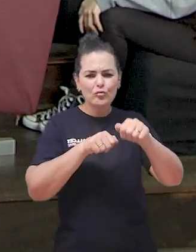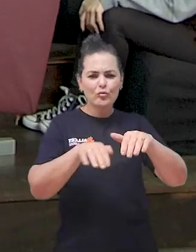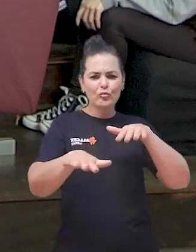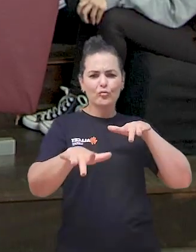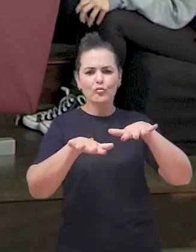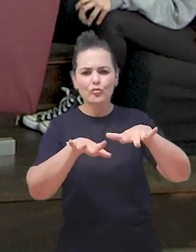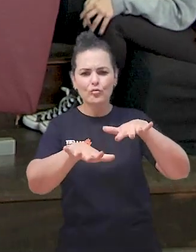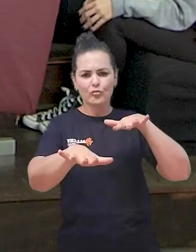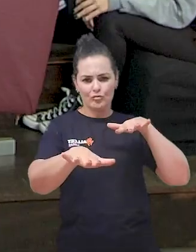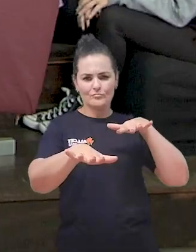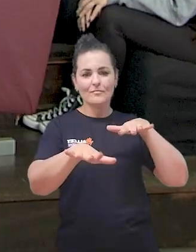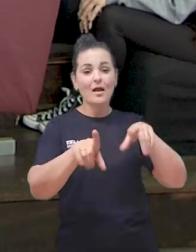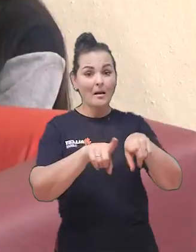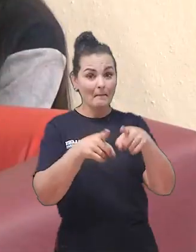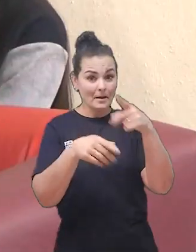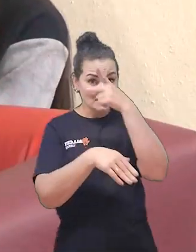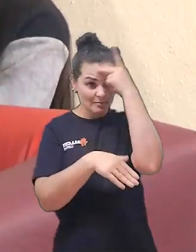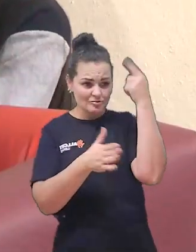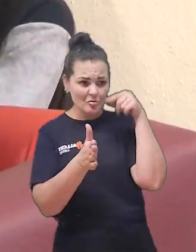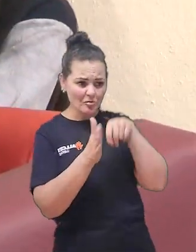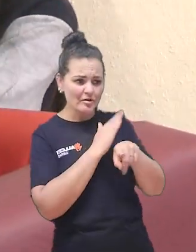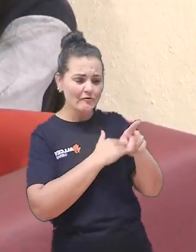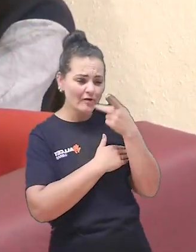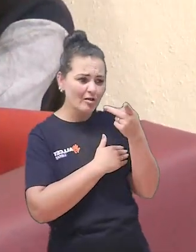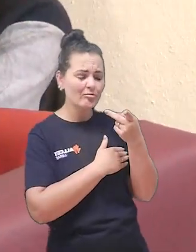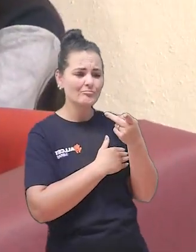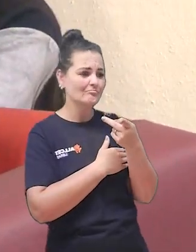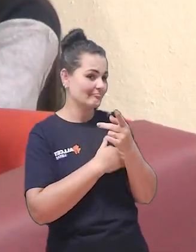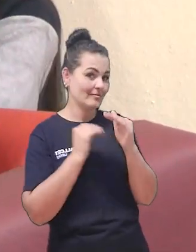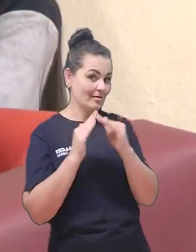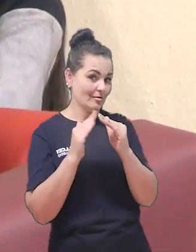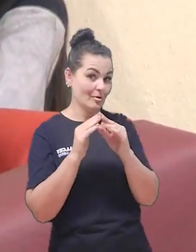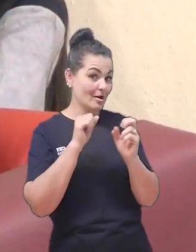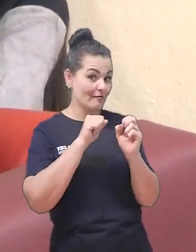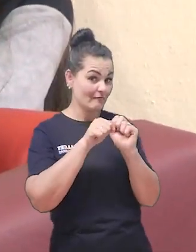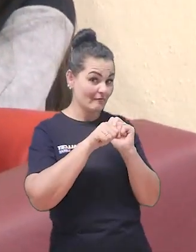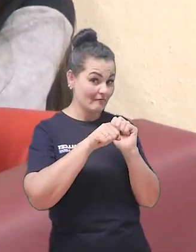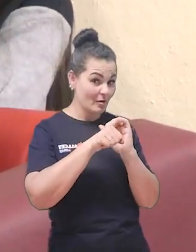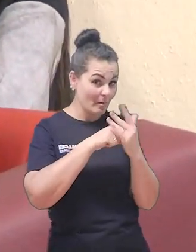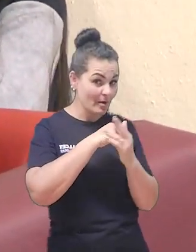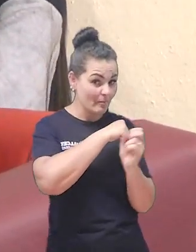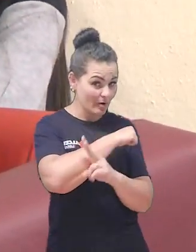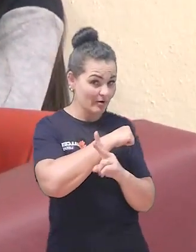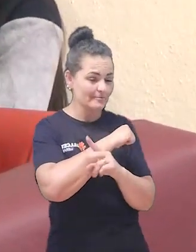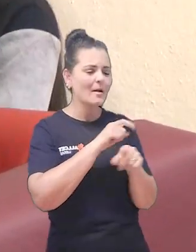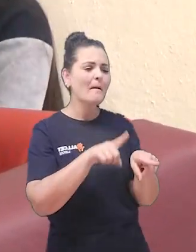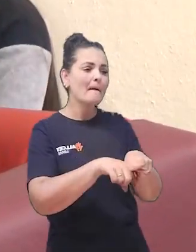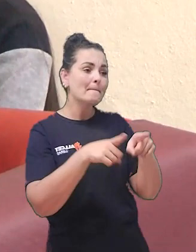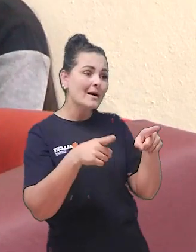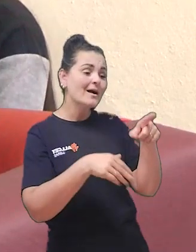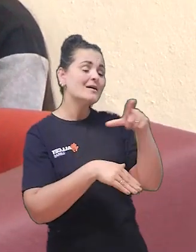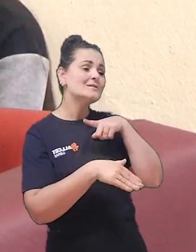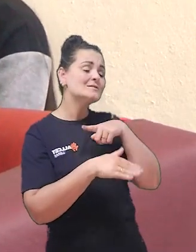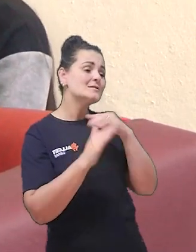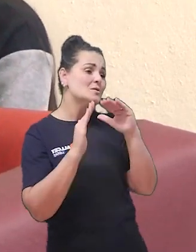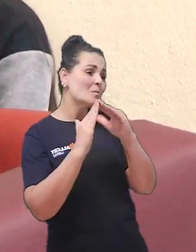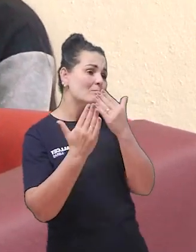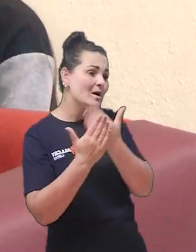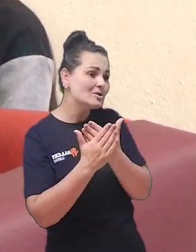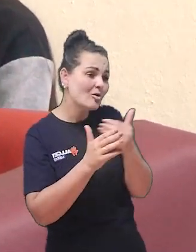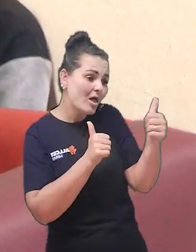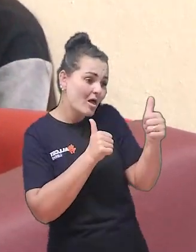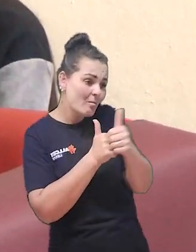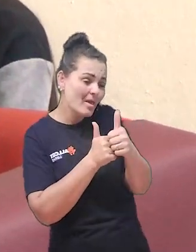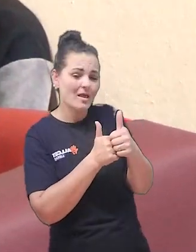não morava lá, né? Não tem movimento, para que um semáforo? Eu digo, a senhora tem filho na escola?